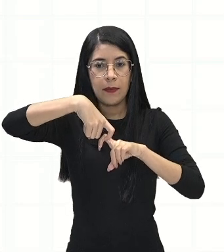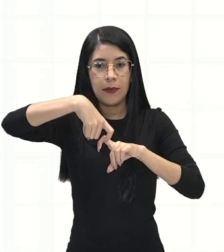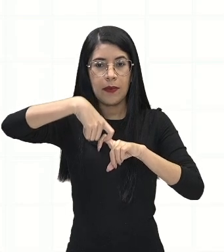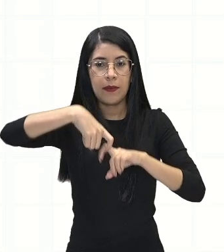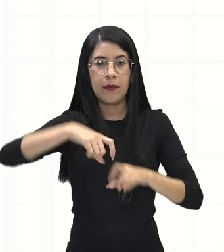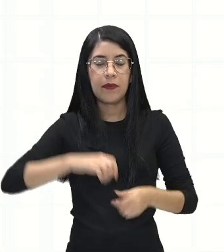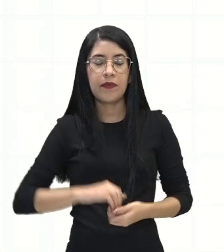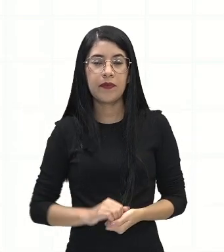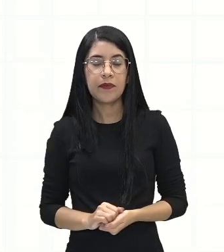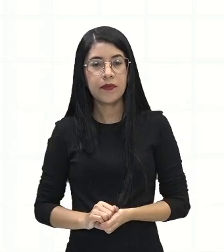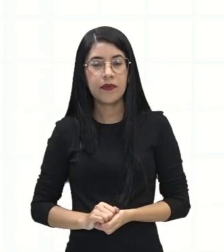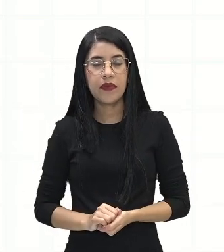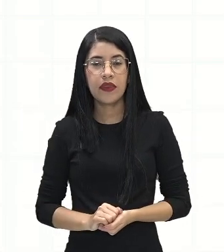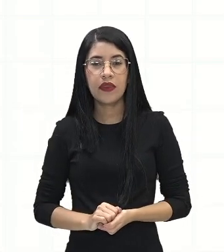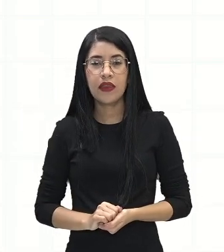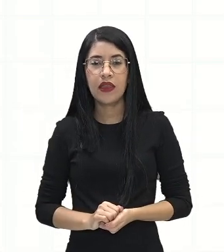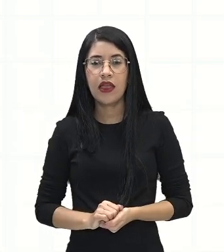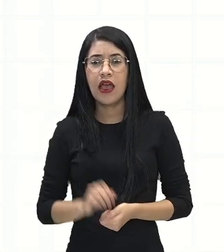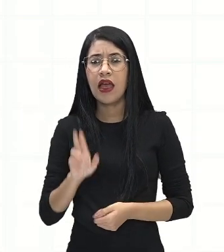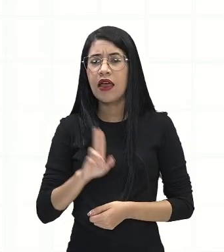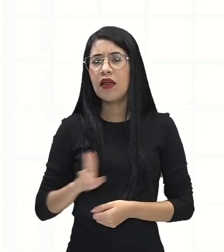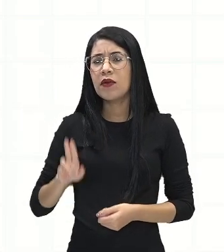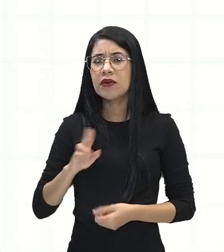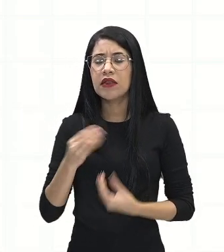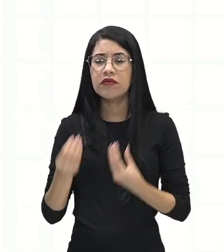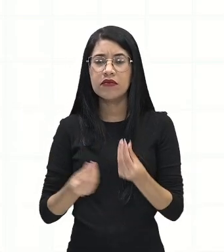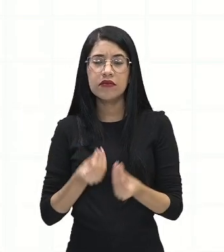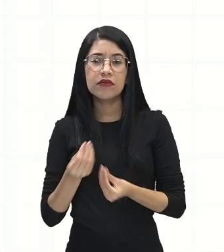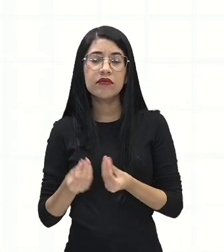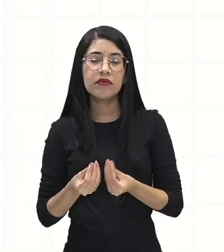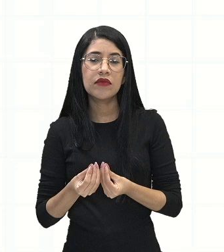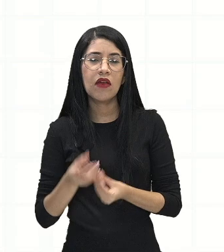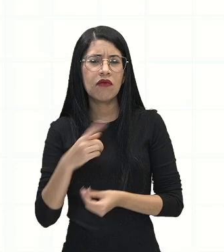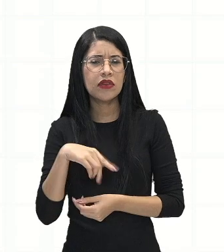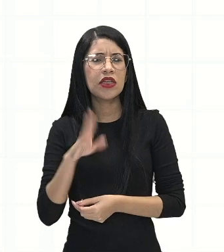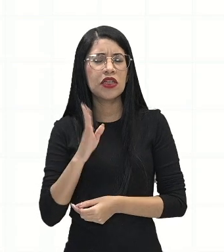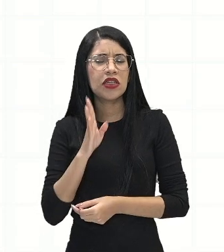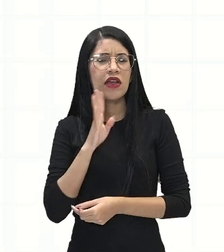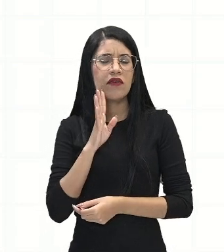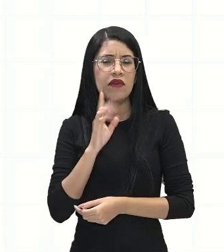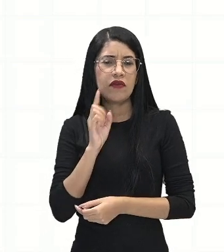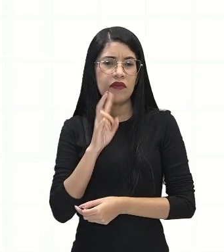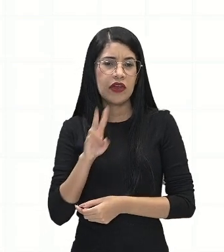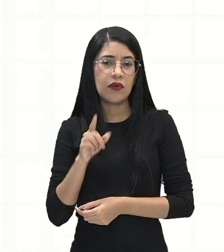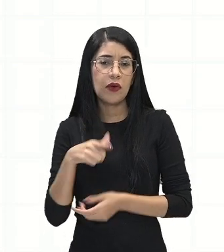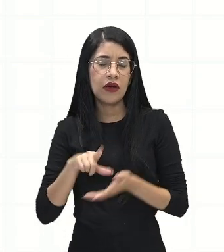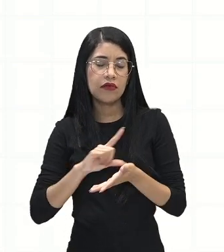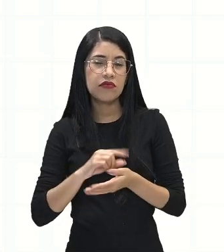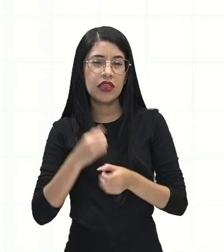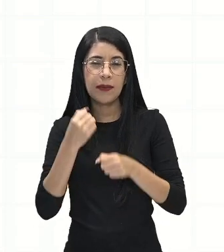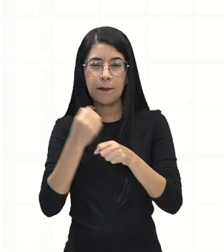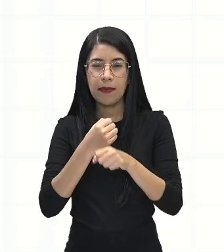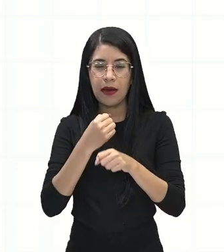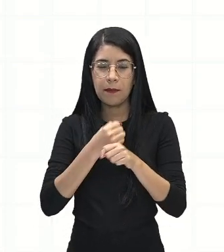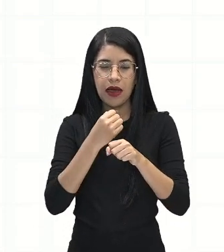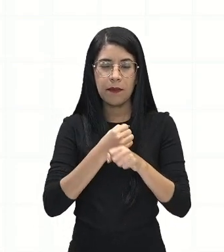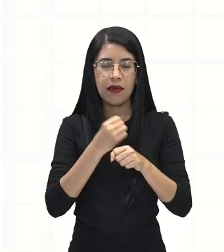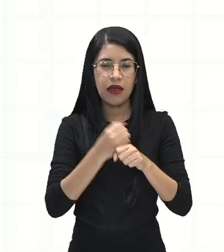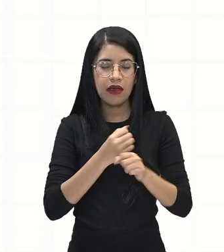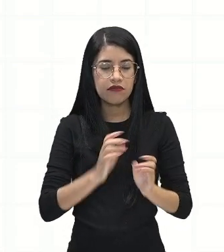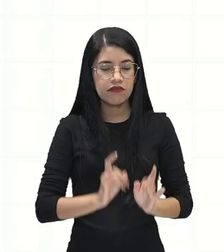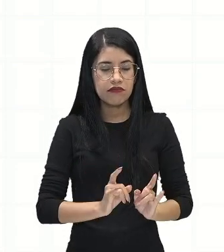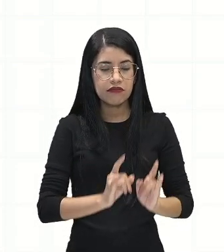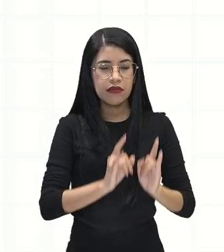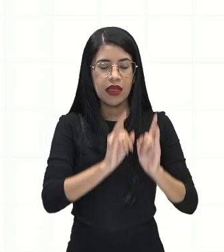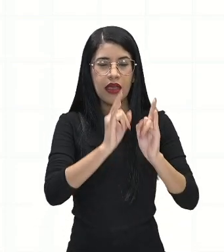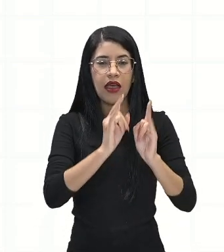né? Então, para que serve esse tipo de objeto? Talvez você já tenha visto ele em construções, né? Em locais onde você